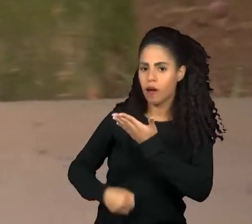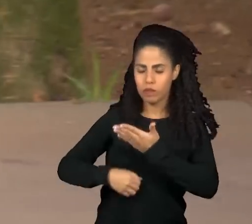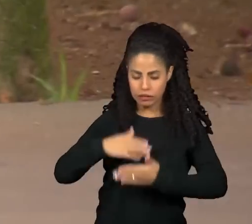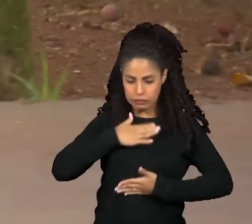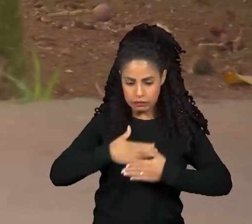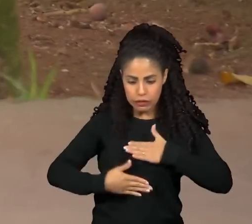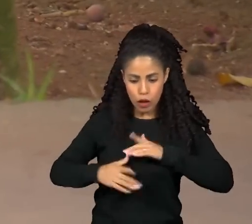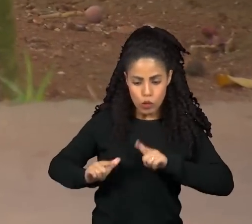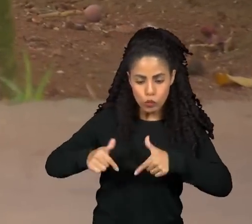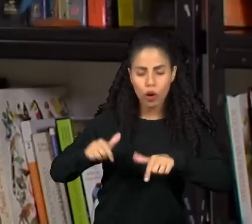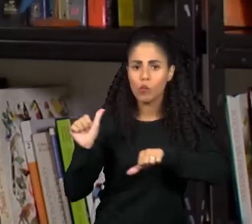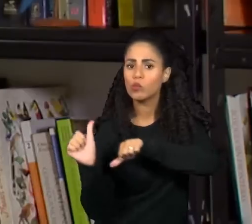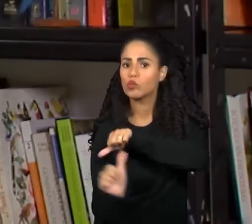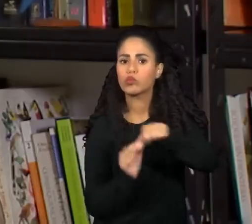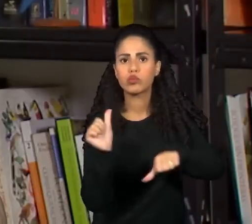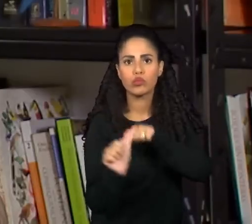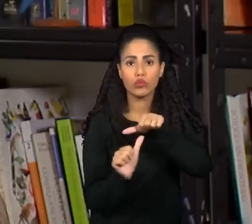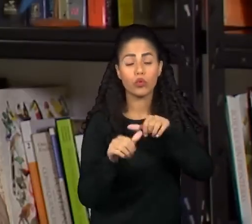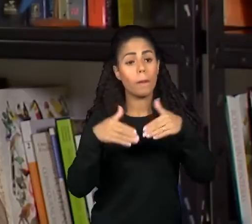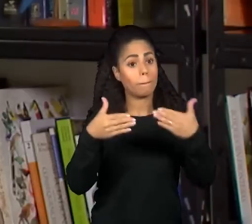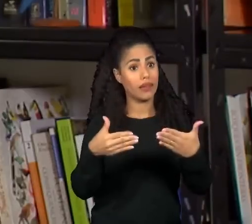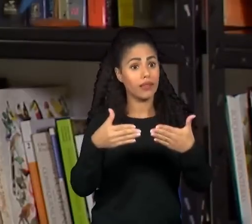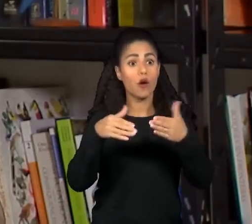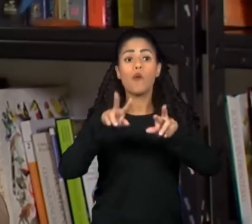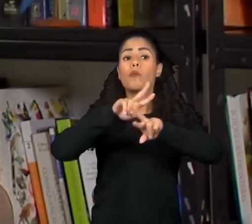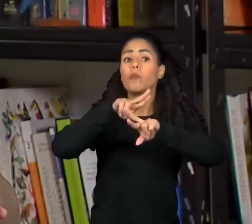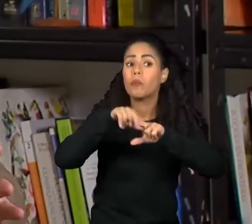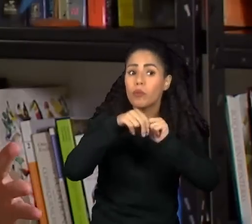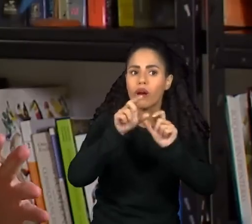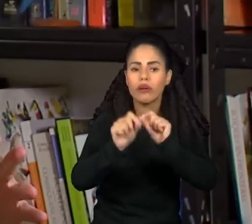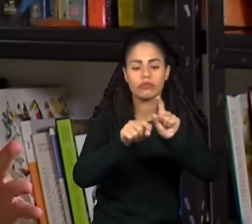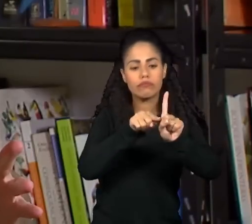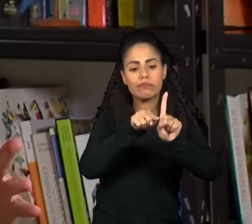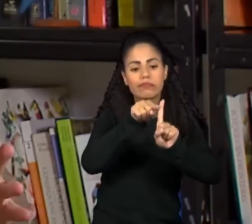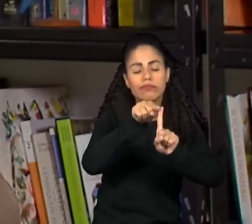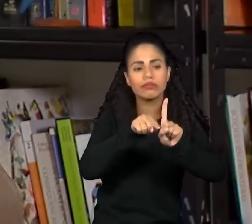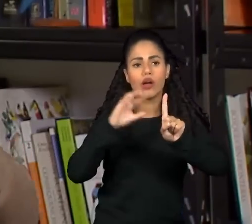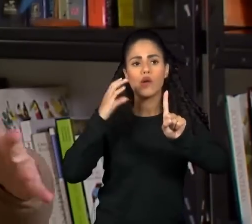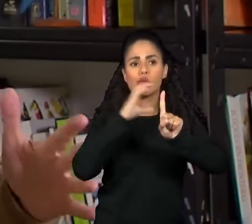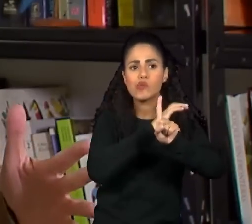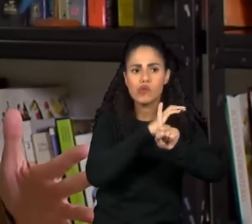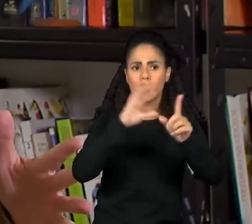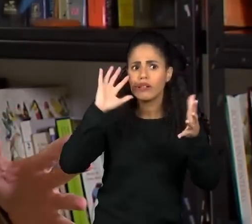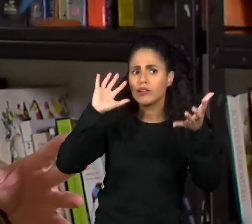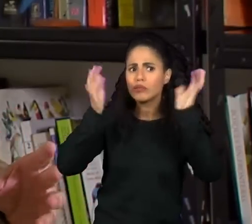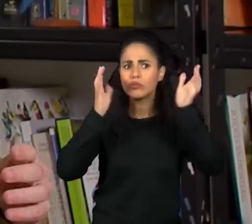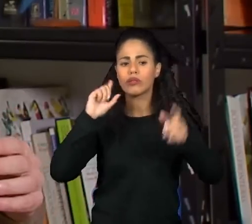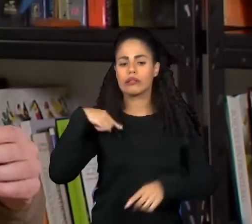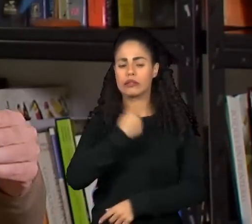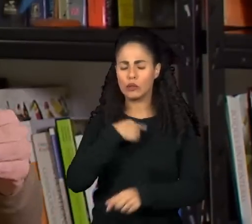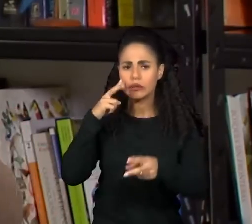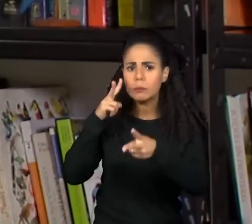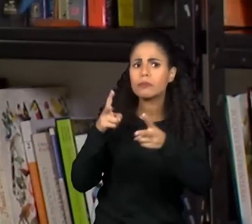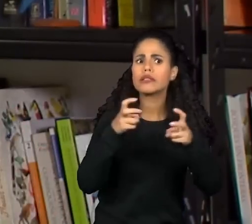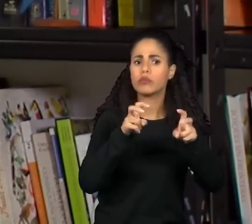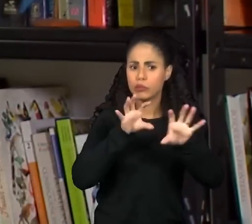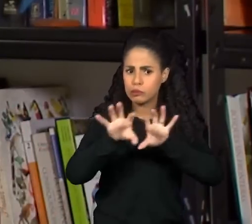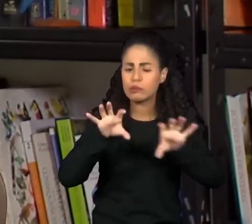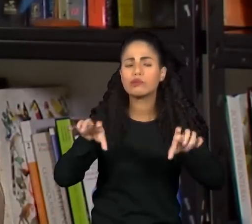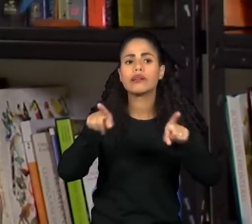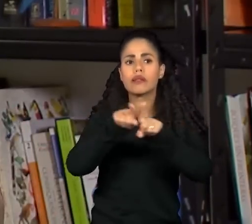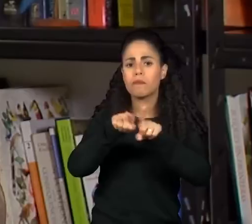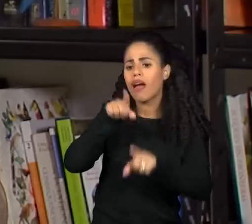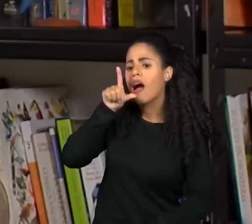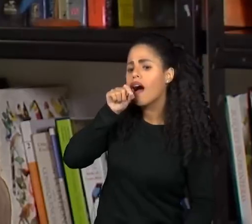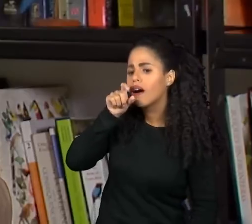comportamento. Em relação às mudanças climáticas, tem vários efeitos que a gente já está vendo e as aves já estão